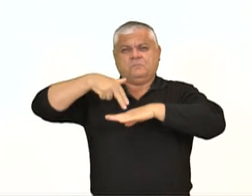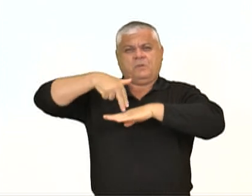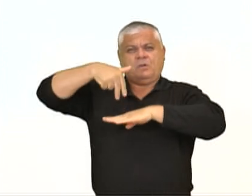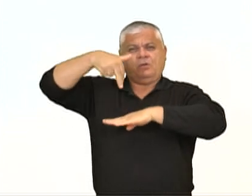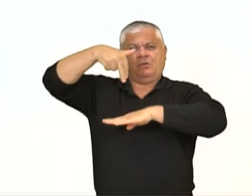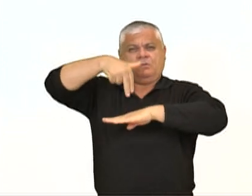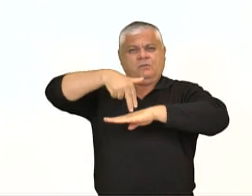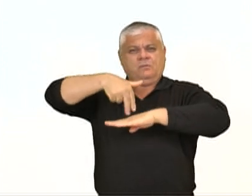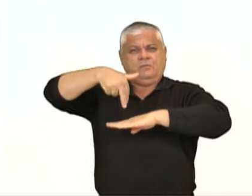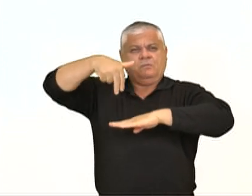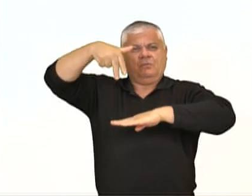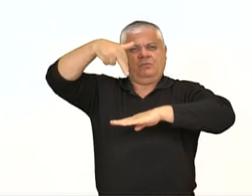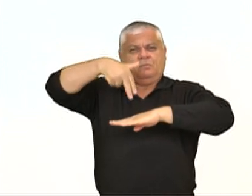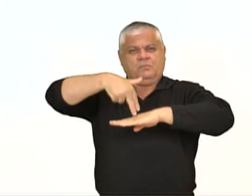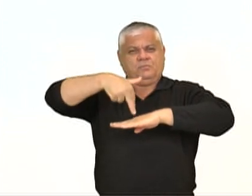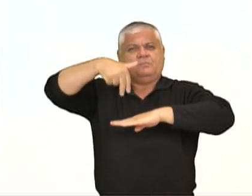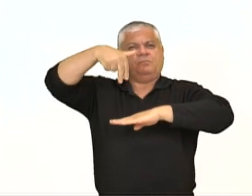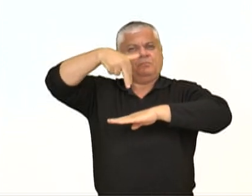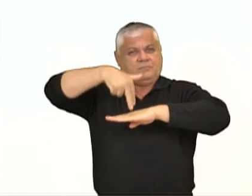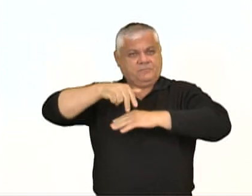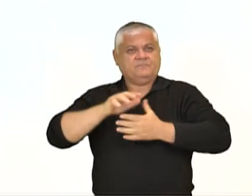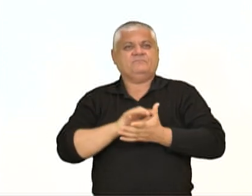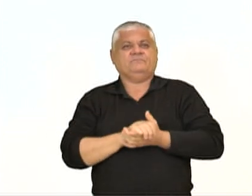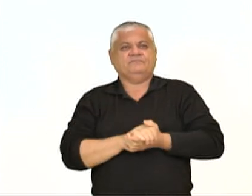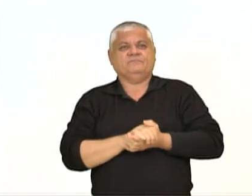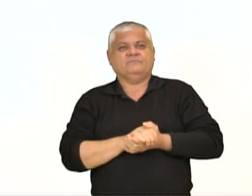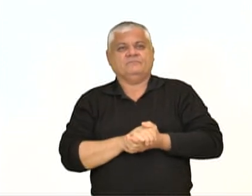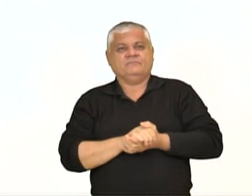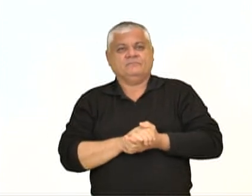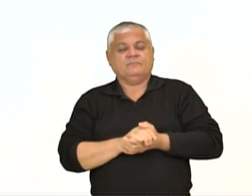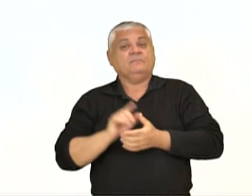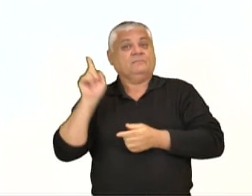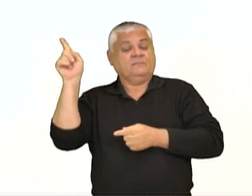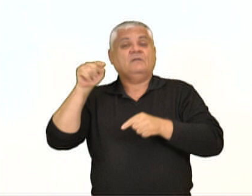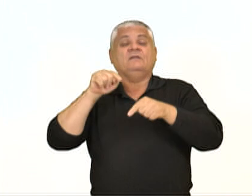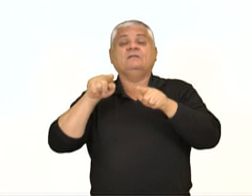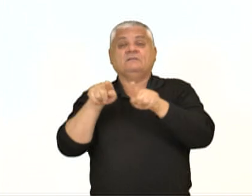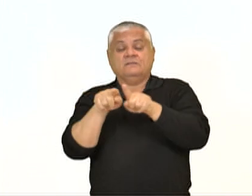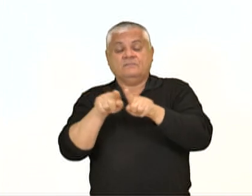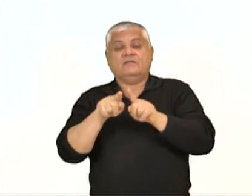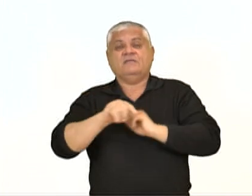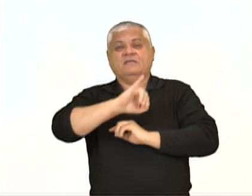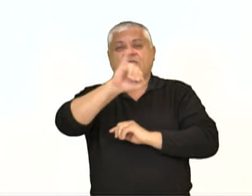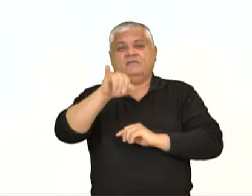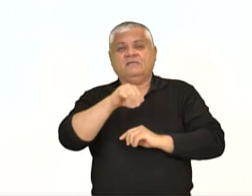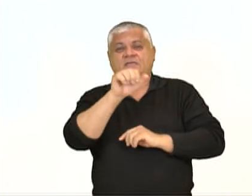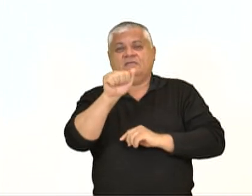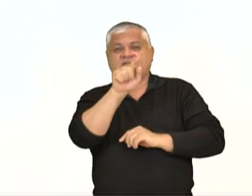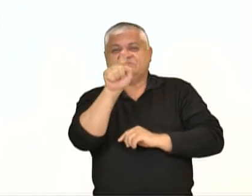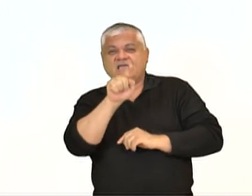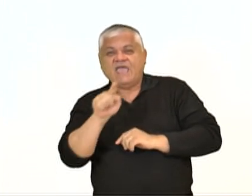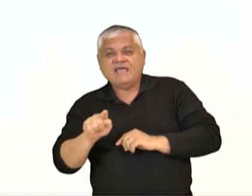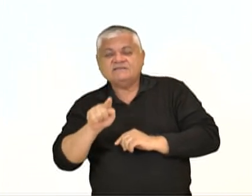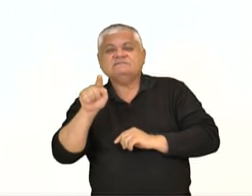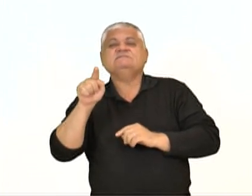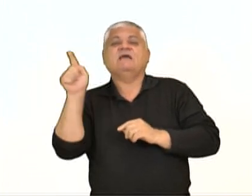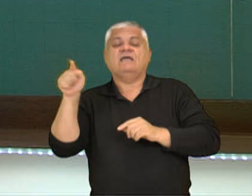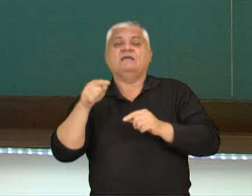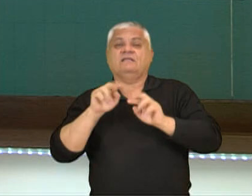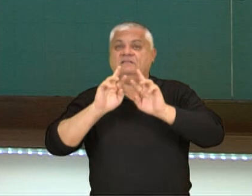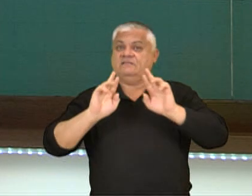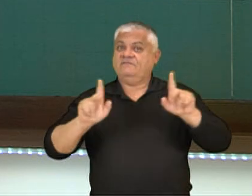movimentos bem amplos. Tá? Aí aqui a gente tem o jazz, um pouquinho diferente, mas olha como elas